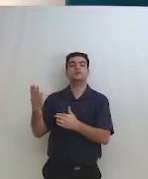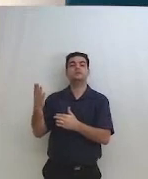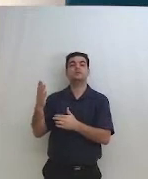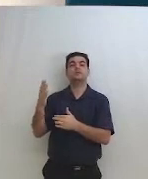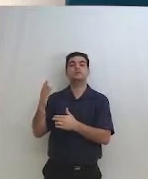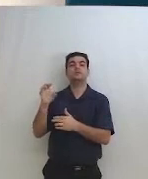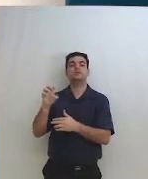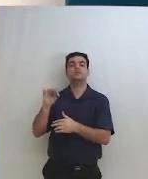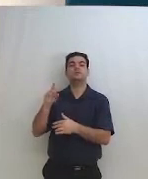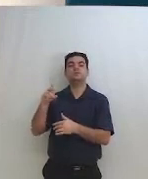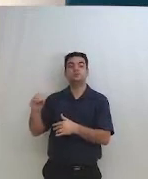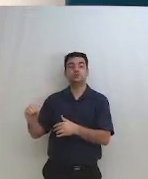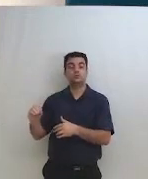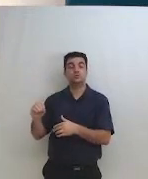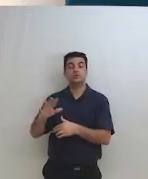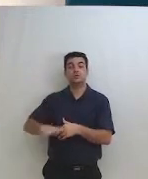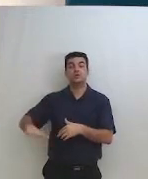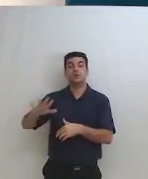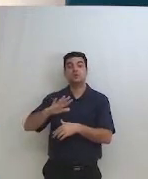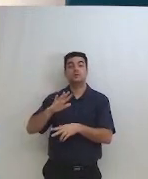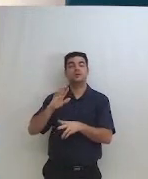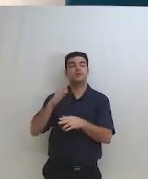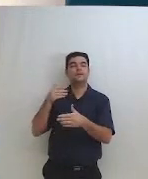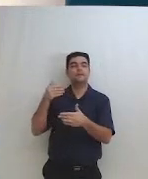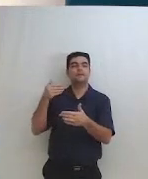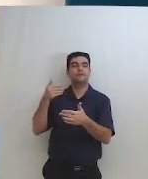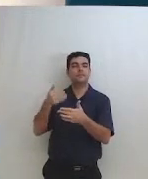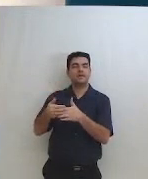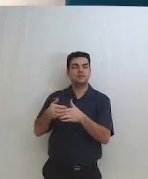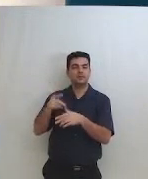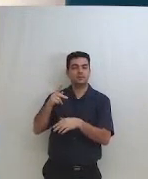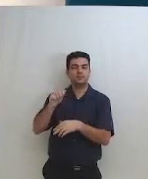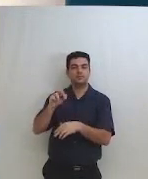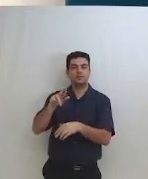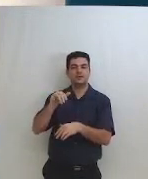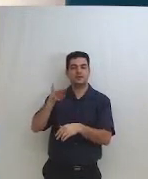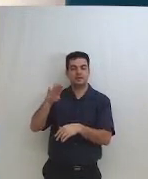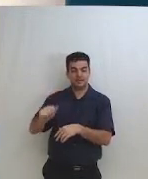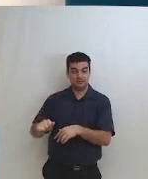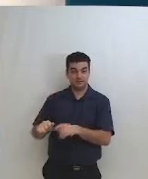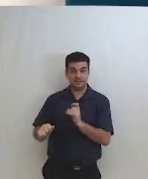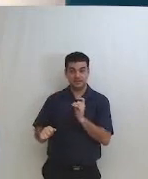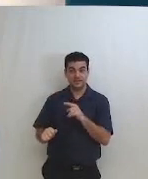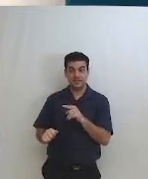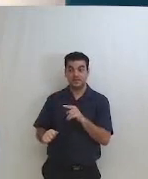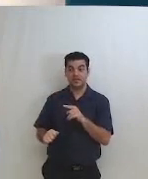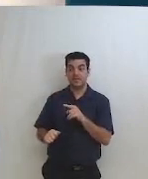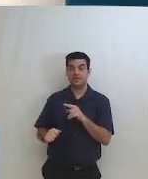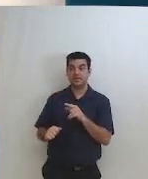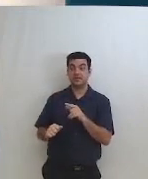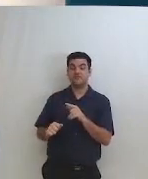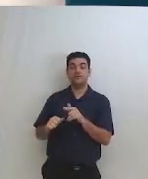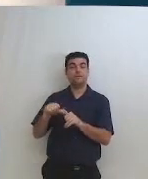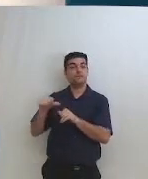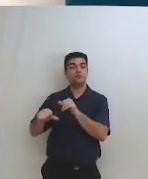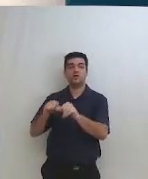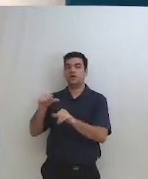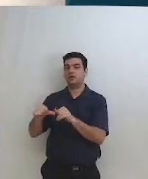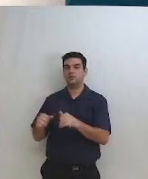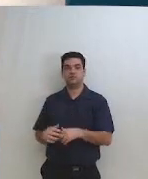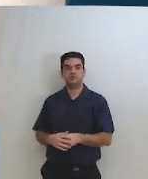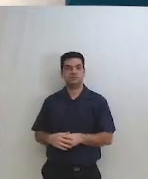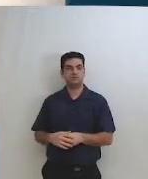zona metropolitana da capital, aqui na Paraíba, e lá foi manipulado, como se vê da